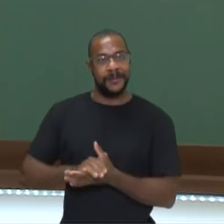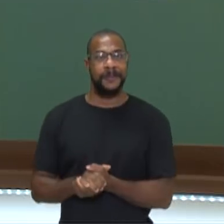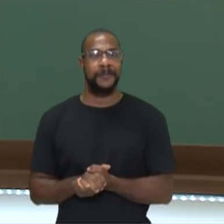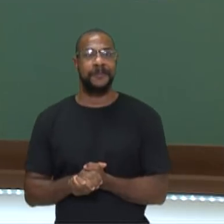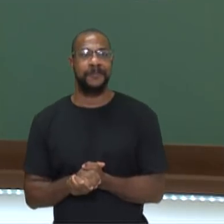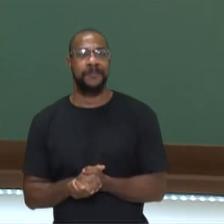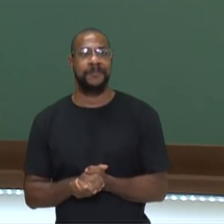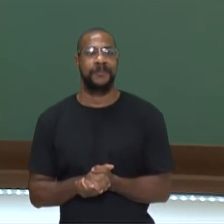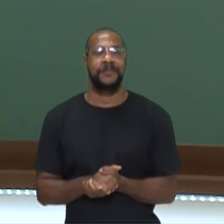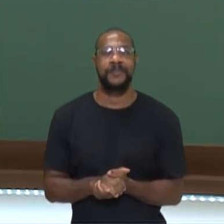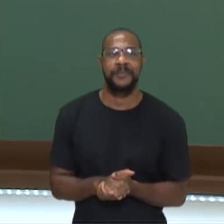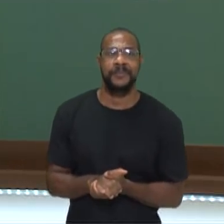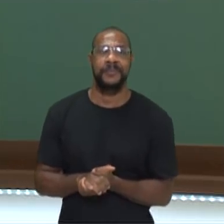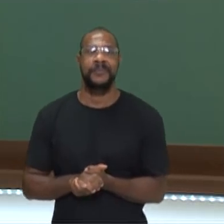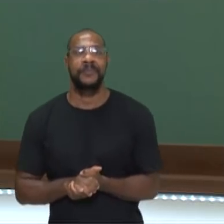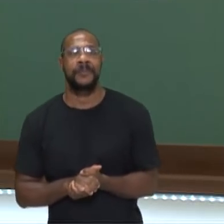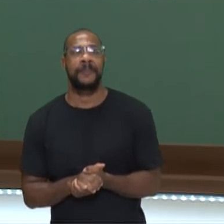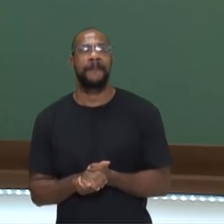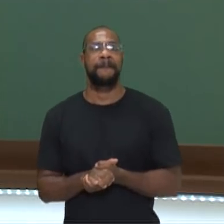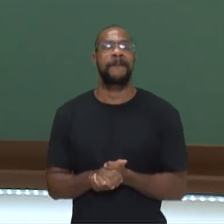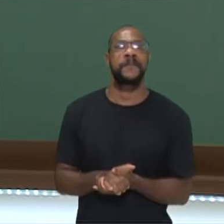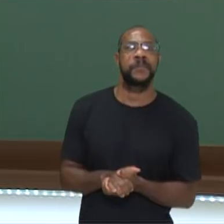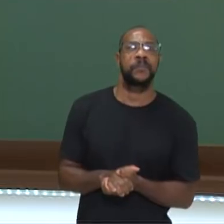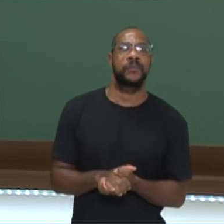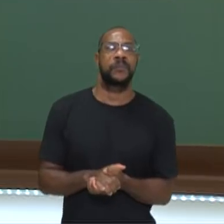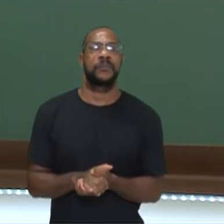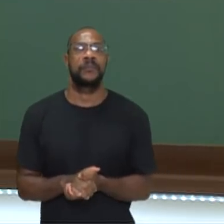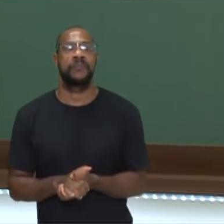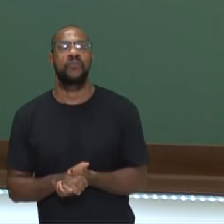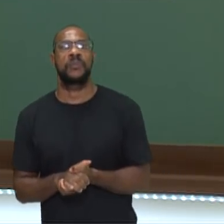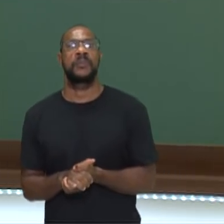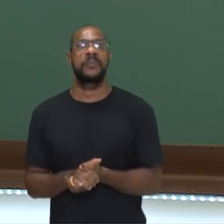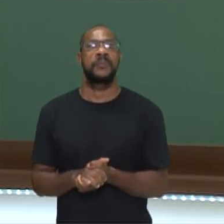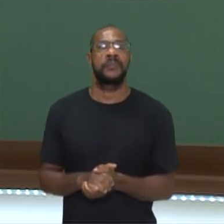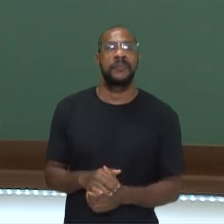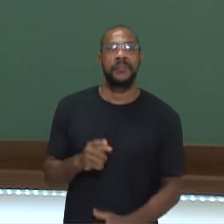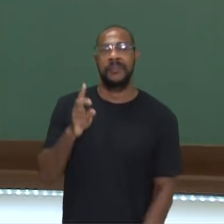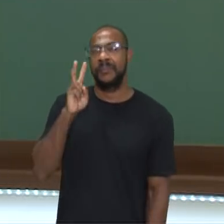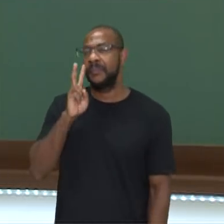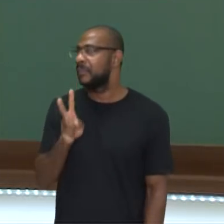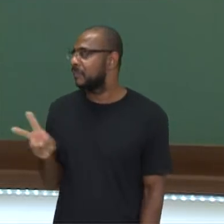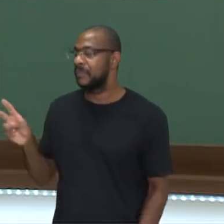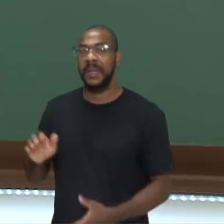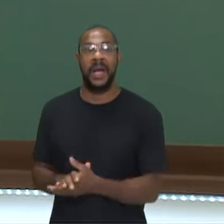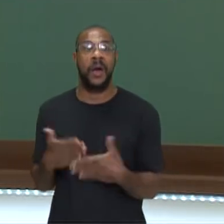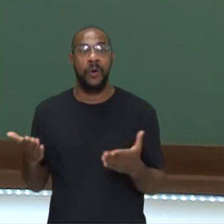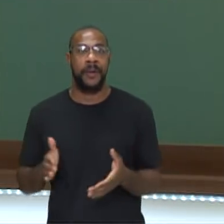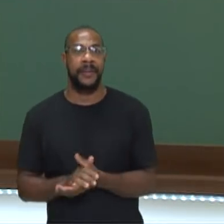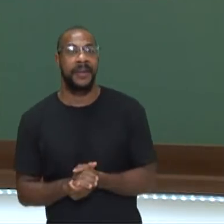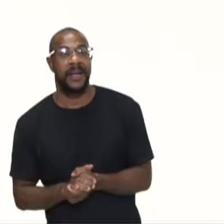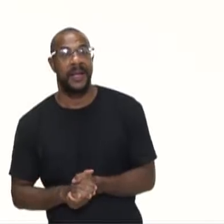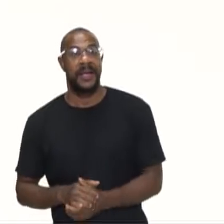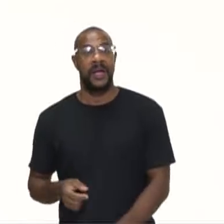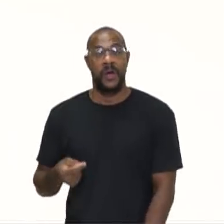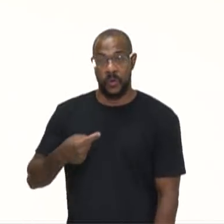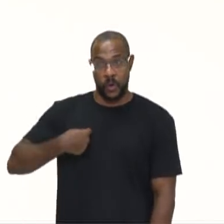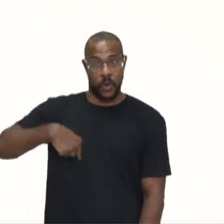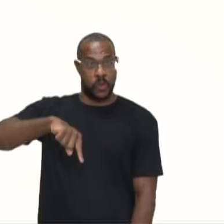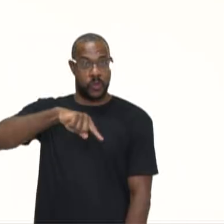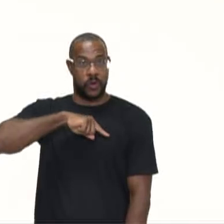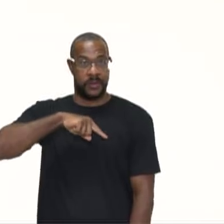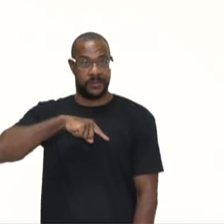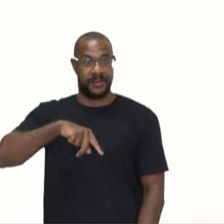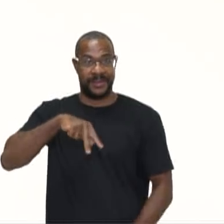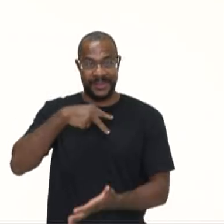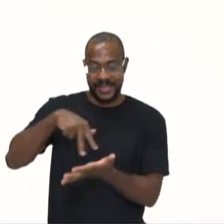tipos aí um pouquinho atrás, tá? Agora, quando dançamos, nos